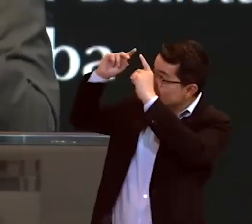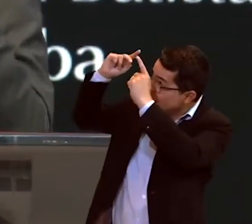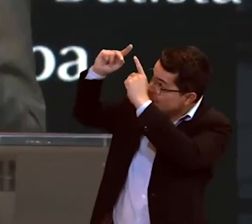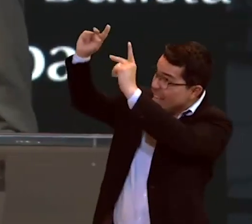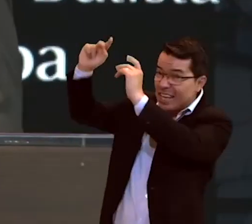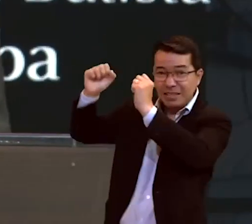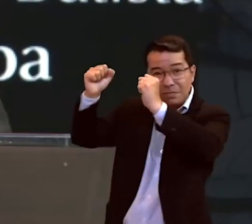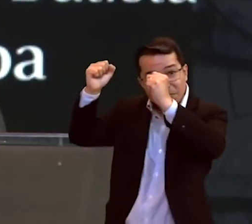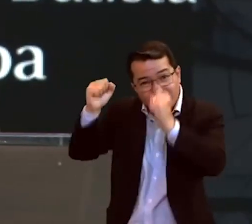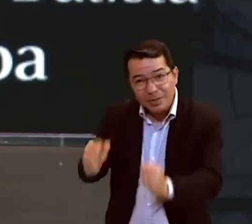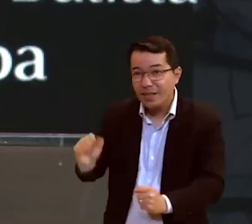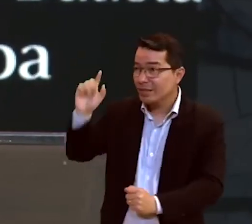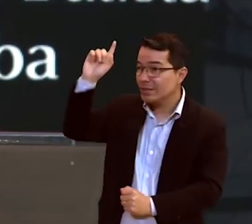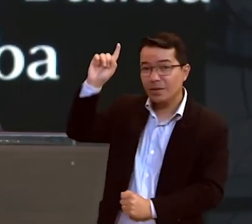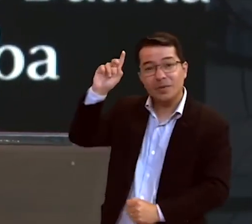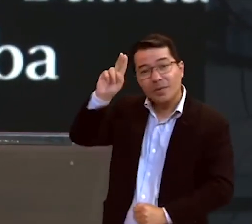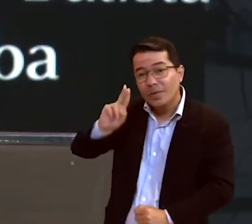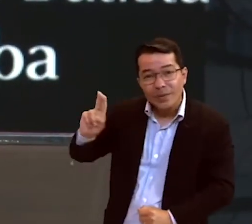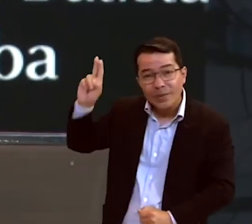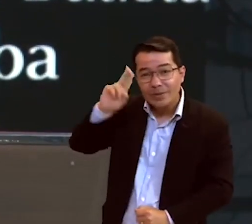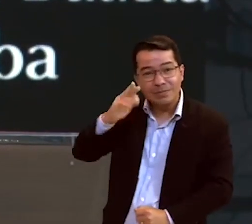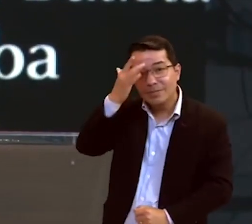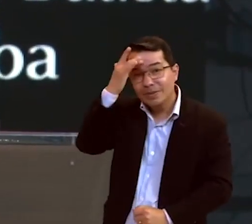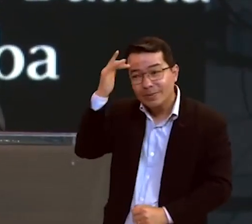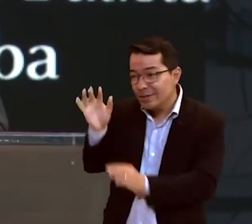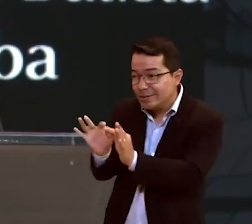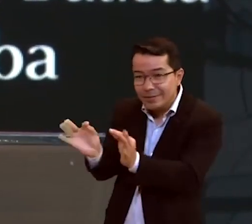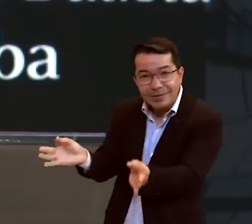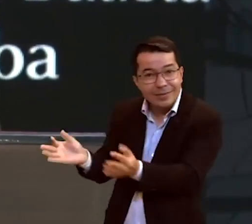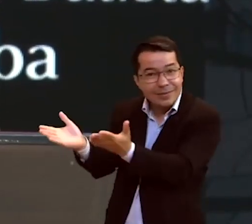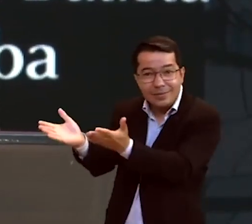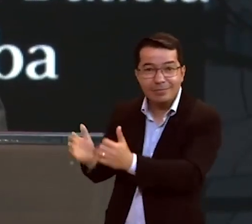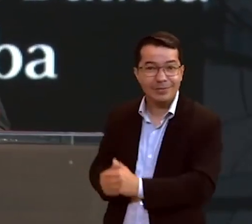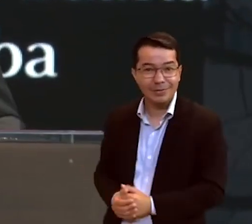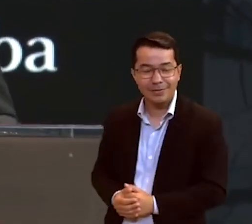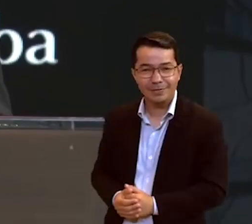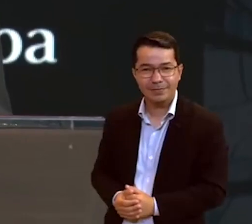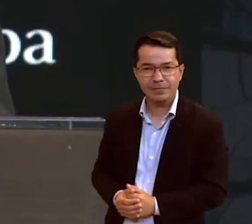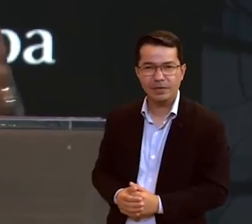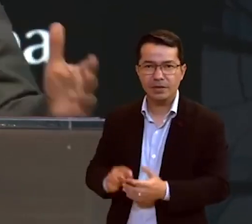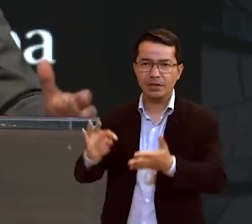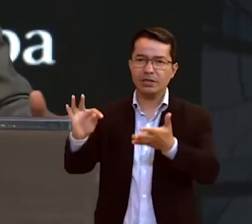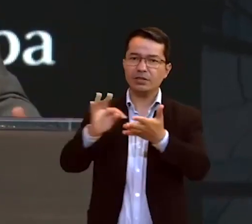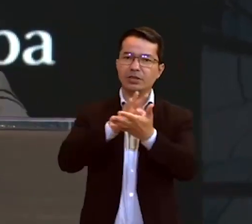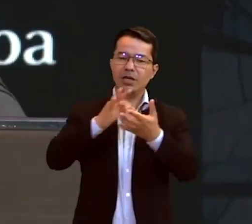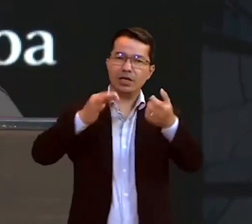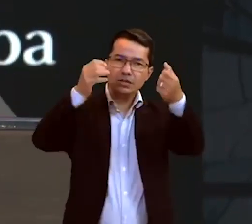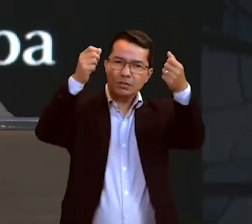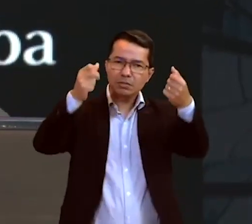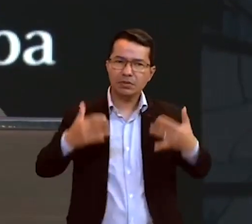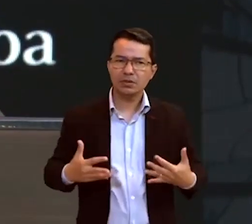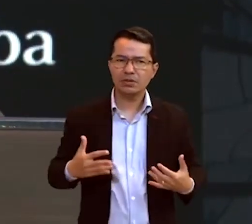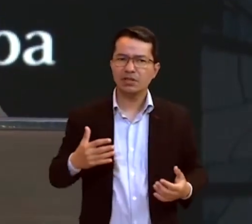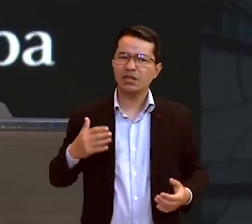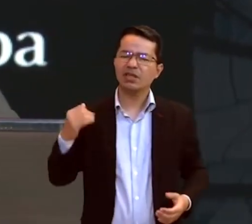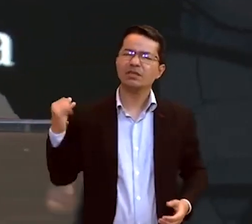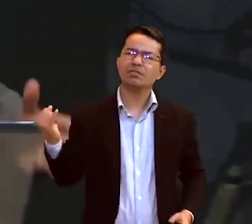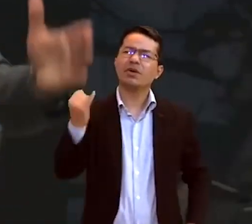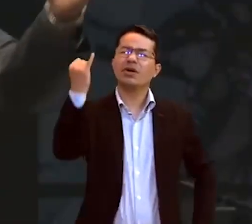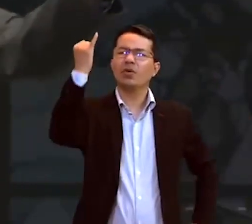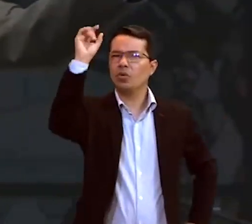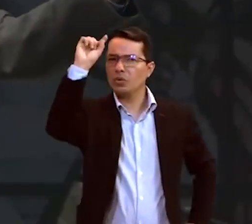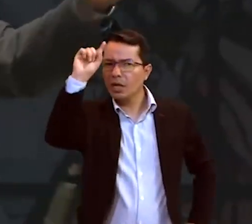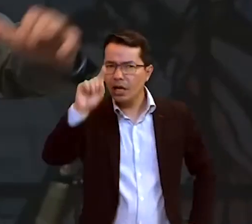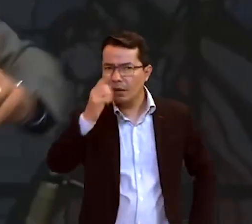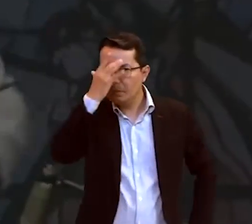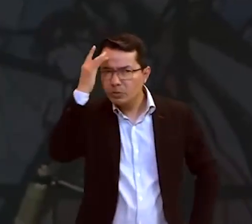lembrar, usando um profeta, e vai mostrar para nós, então, que não importa quem ora, mas importa quem ouve. E é por isso que ele vai falar assim,